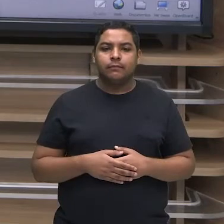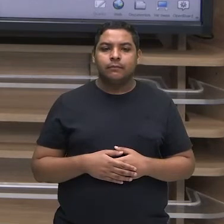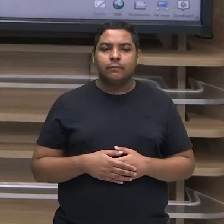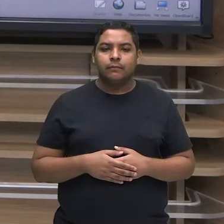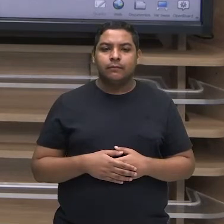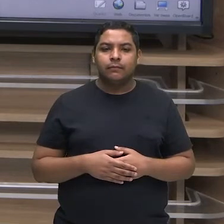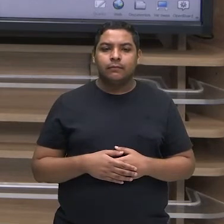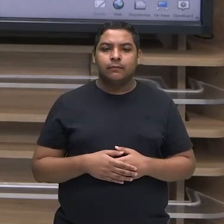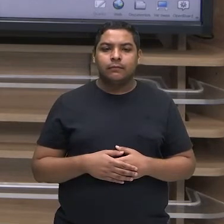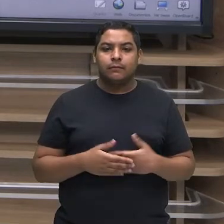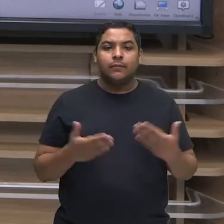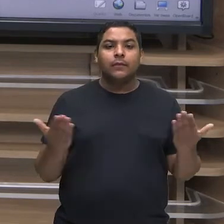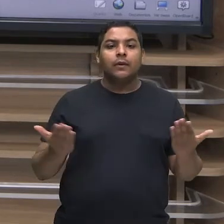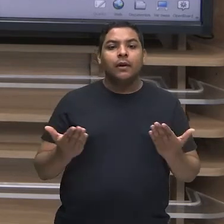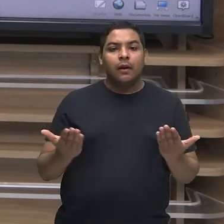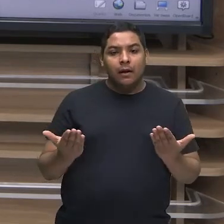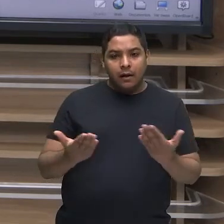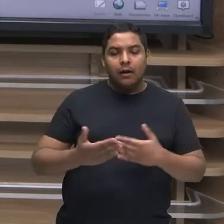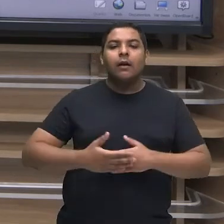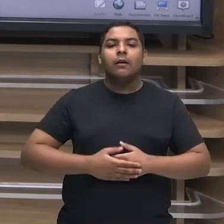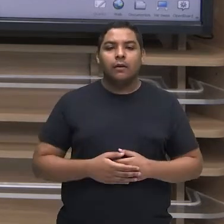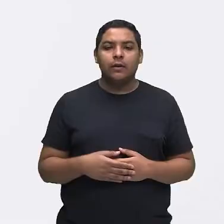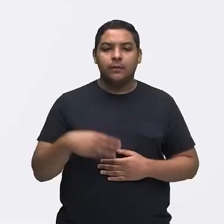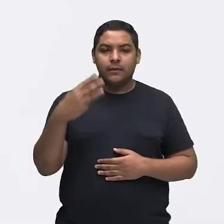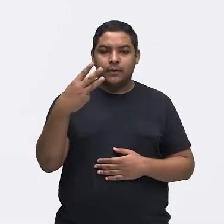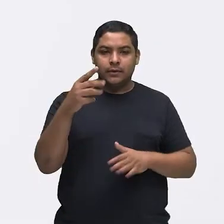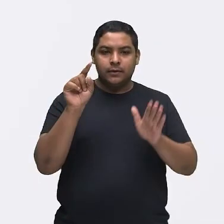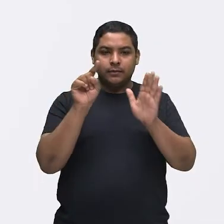não. Então, a gente vai agora para a terceira questão.